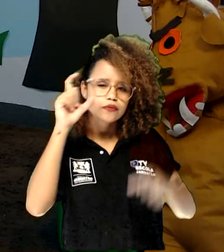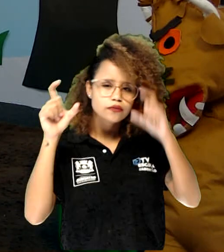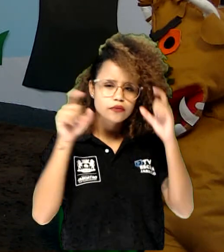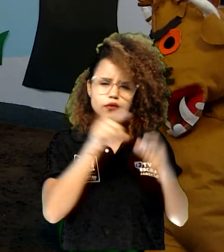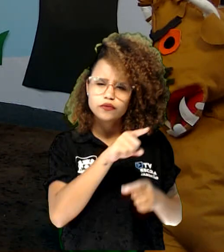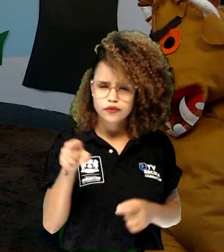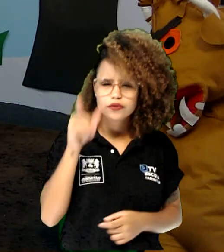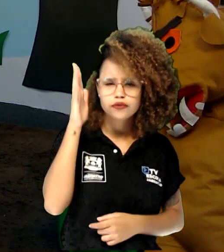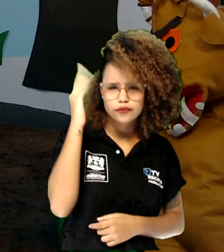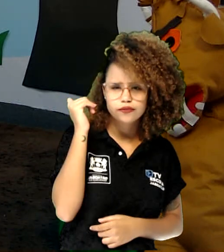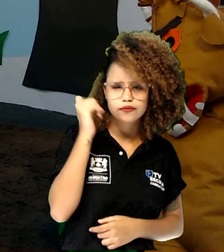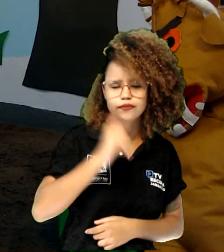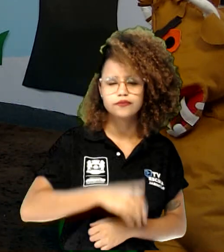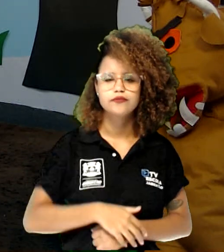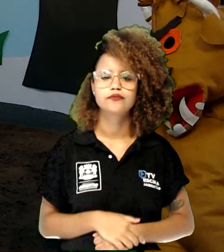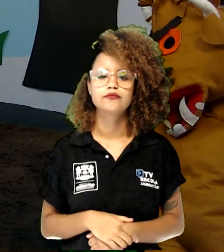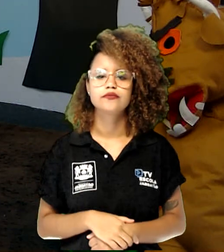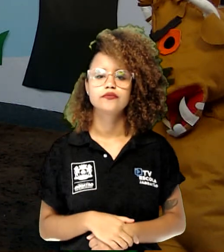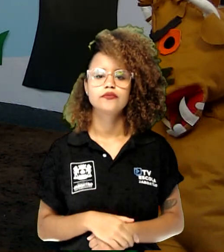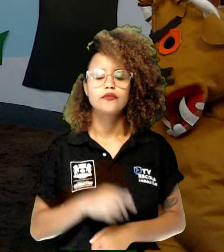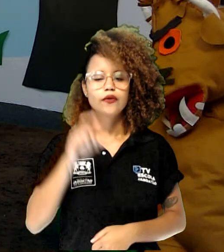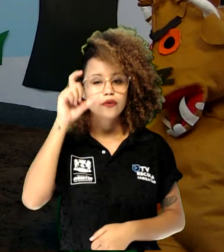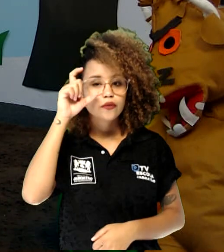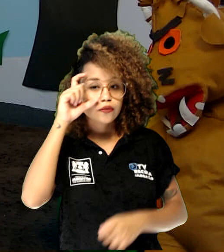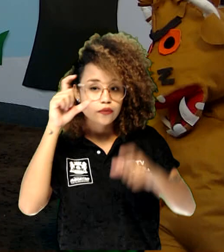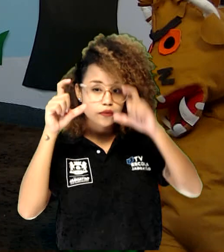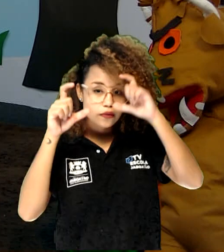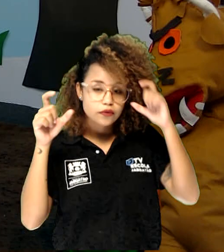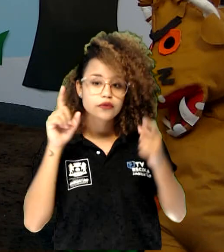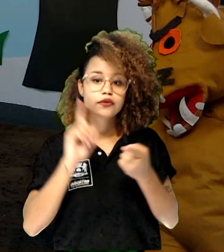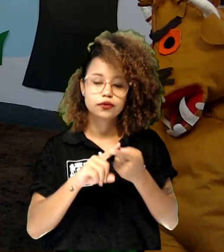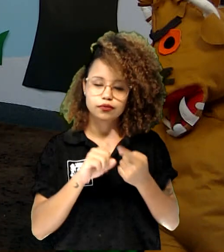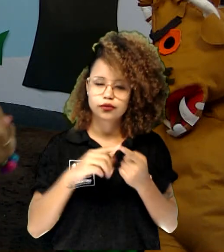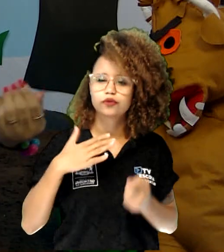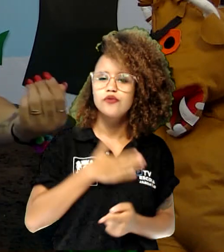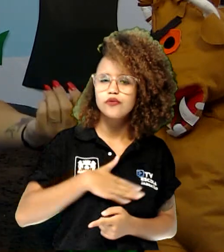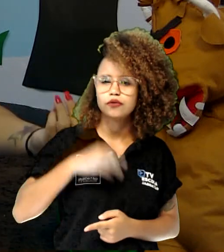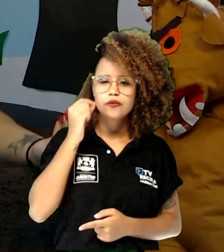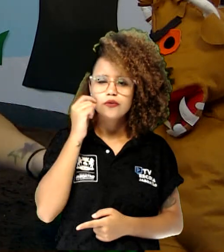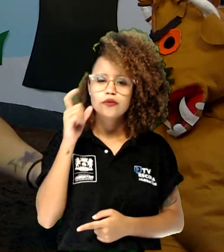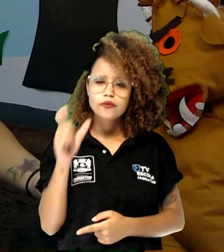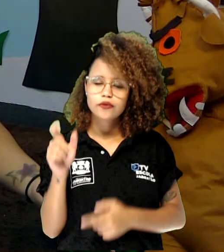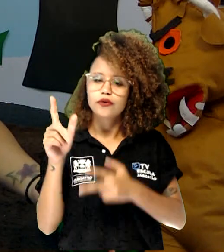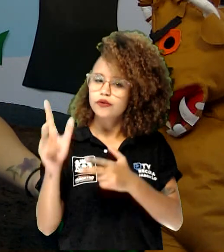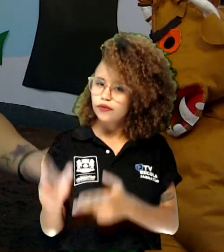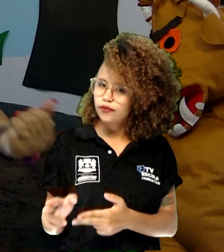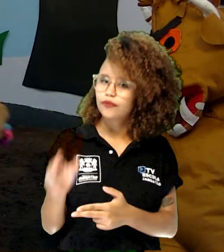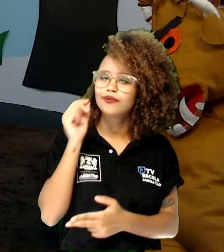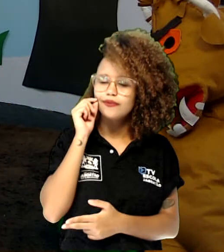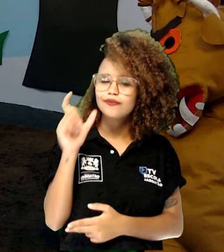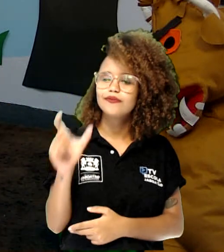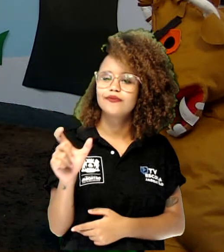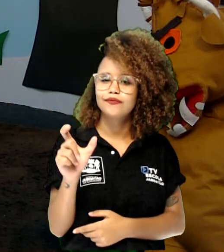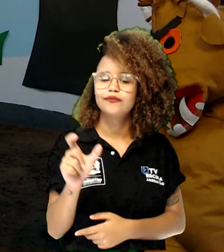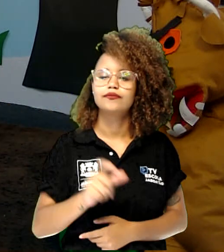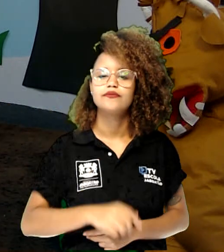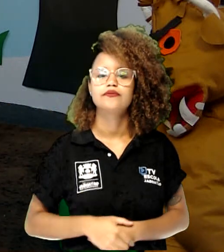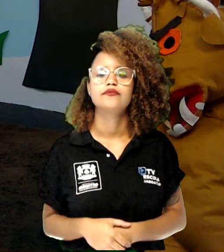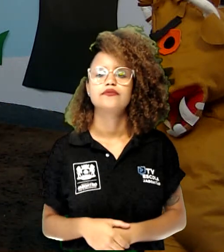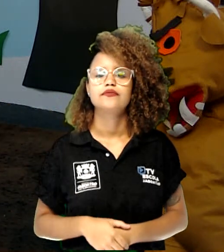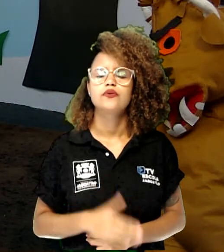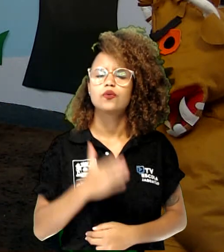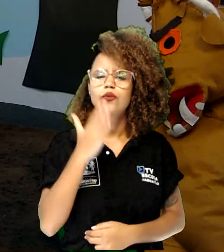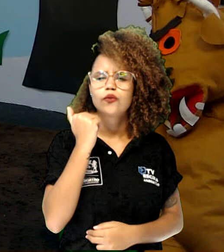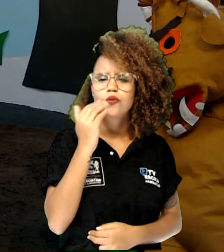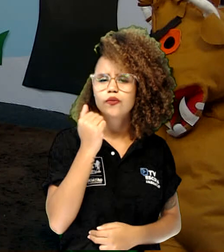sabem? A coruja também gosta de pequenos roedores, como o ratinho. E o